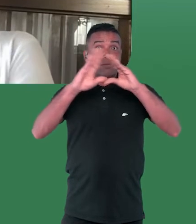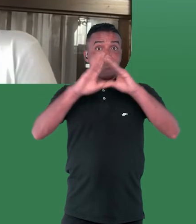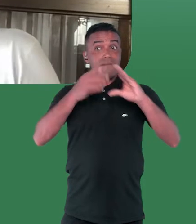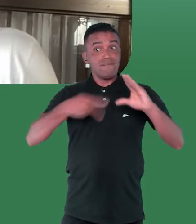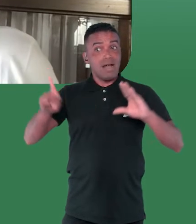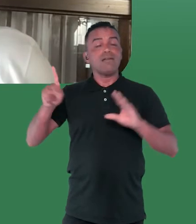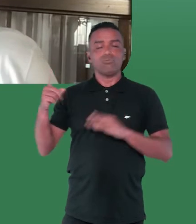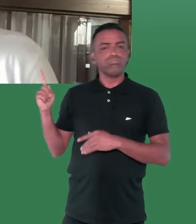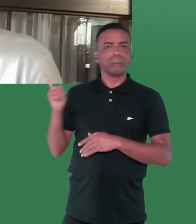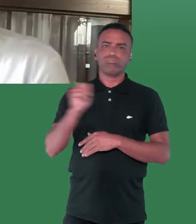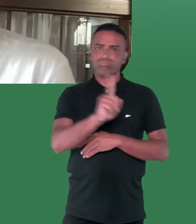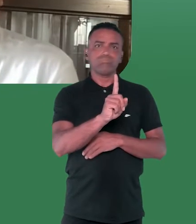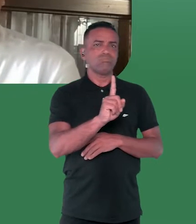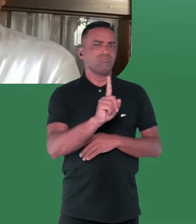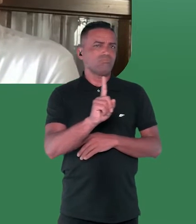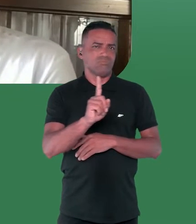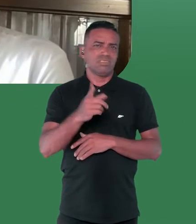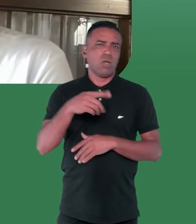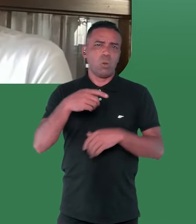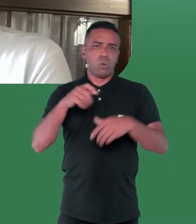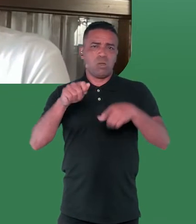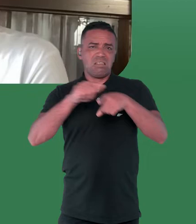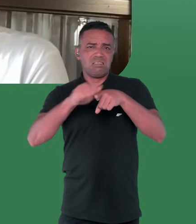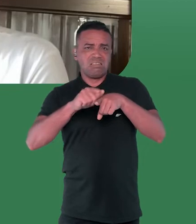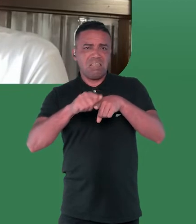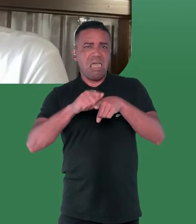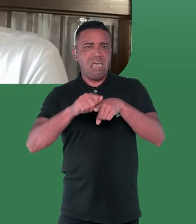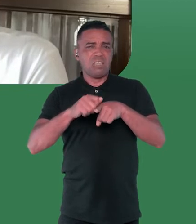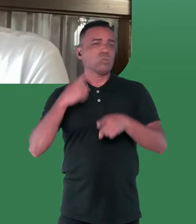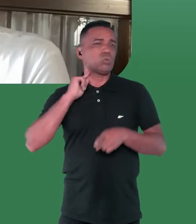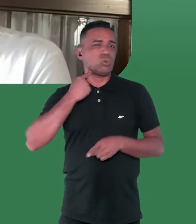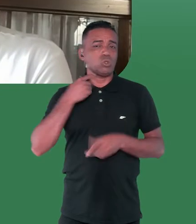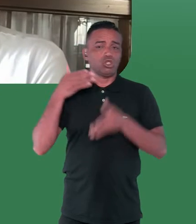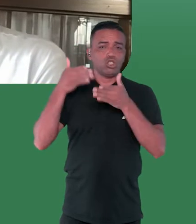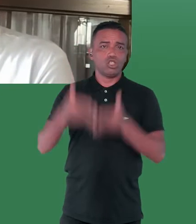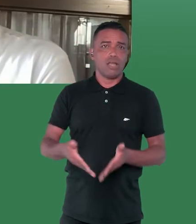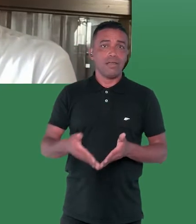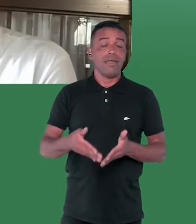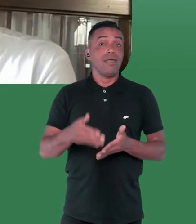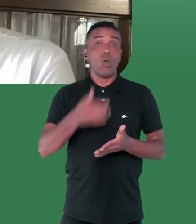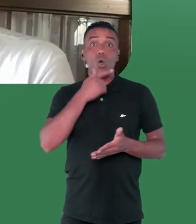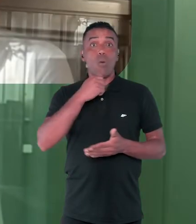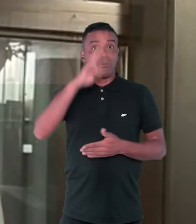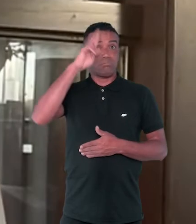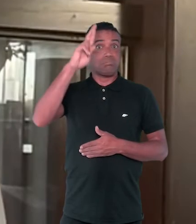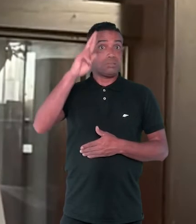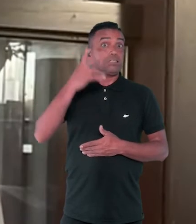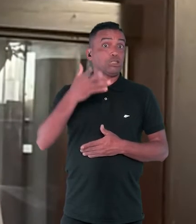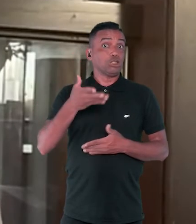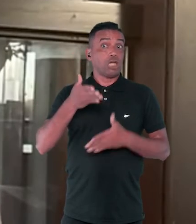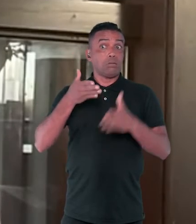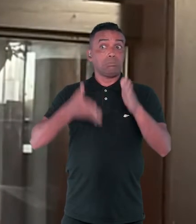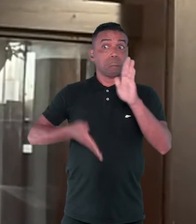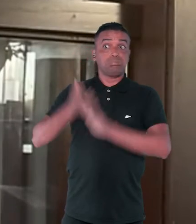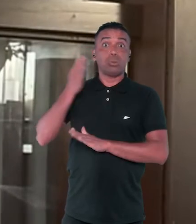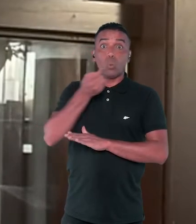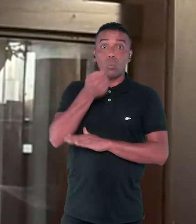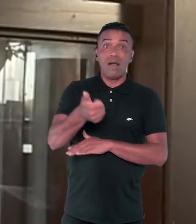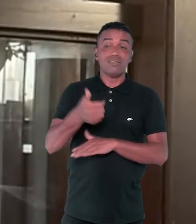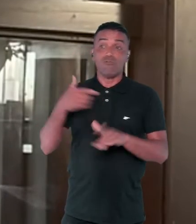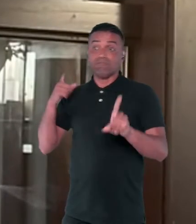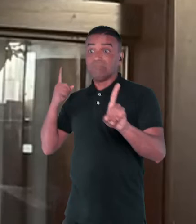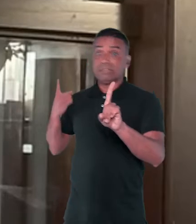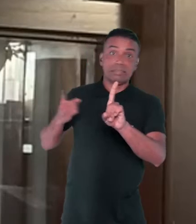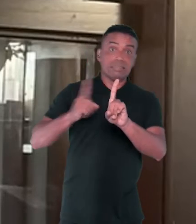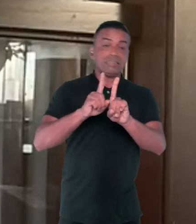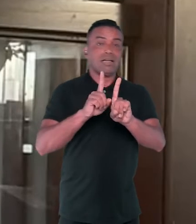bora. E eu, às vezes, com tênis sujo, você vai entrevistar o embaixador. Eu fui chegando lá e o embaixador já estava saindo. E eu parti para cima dele com